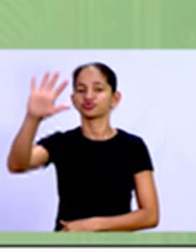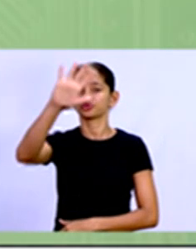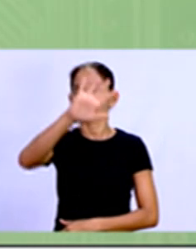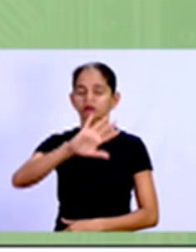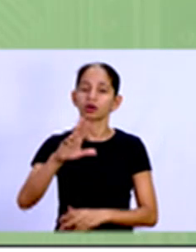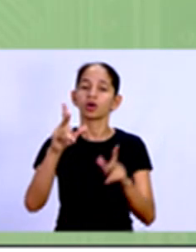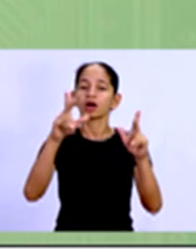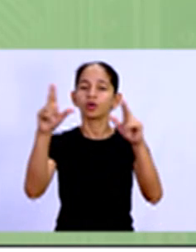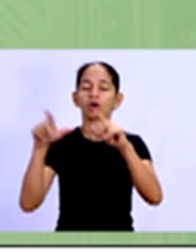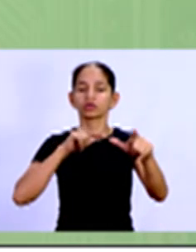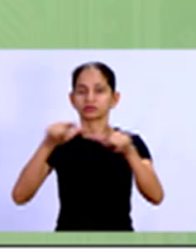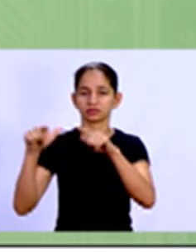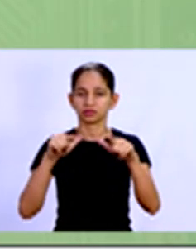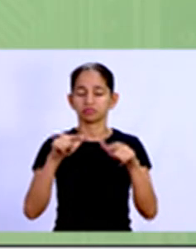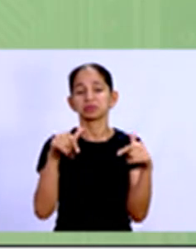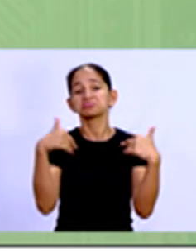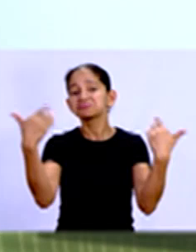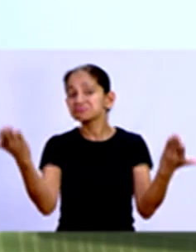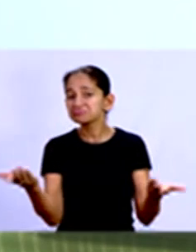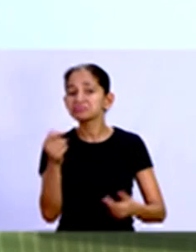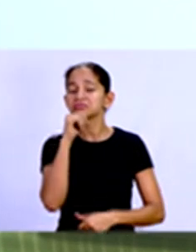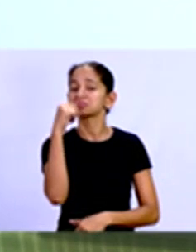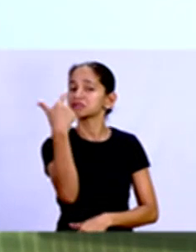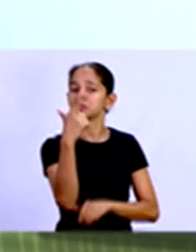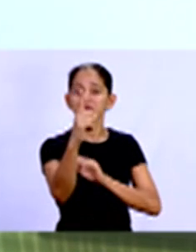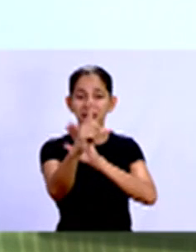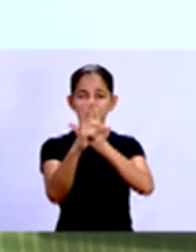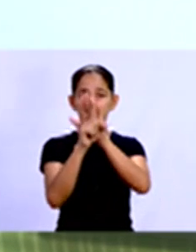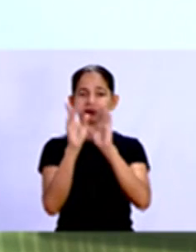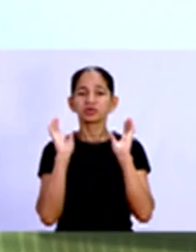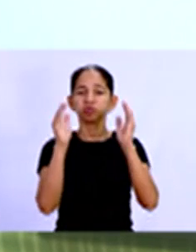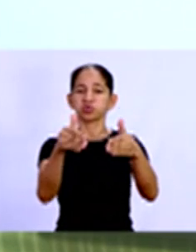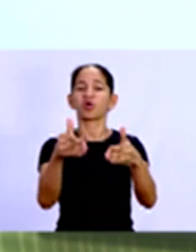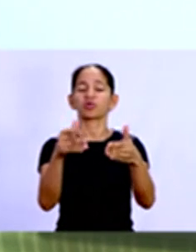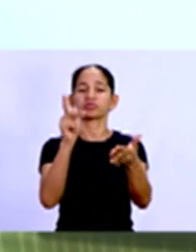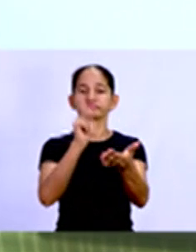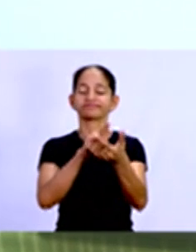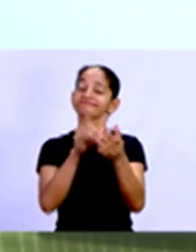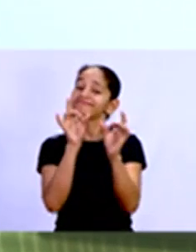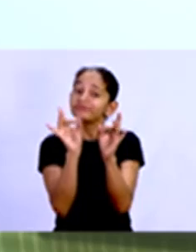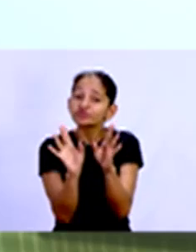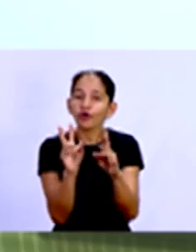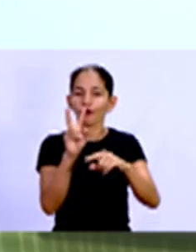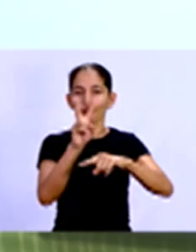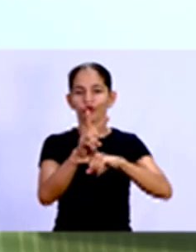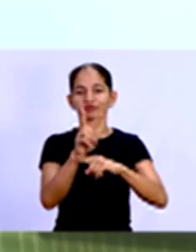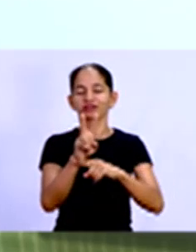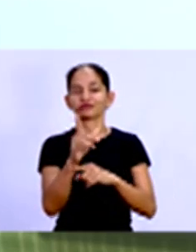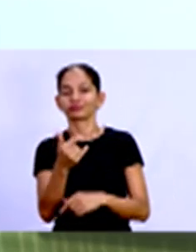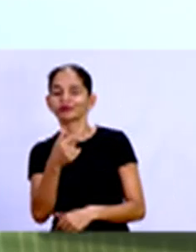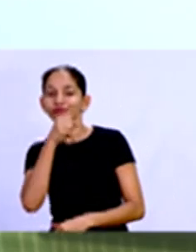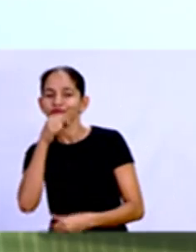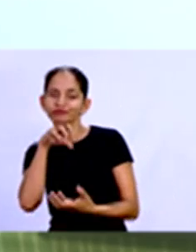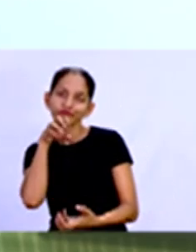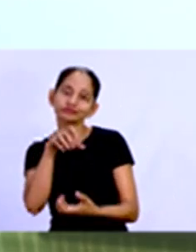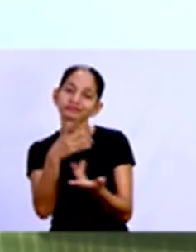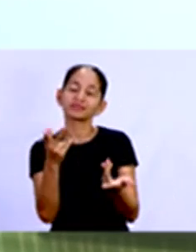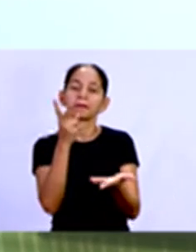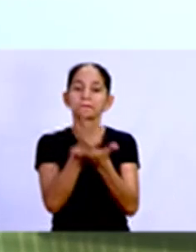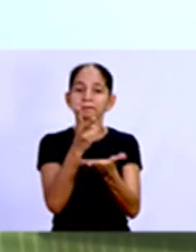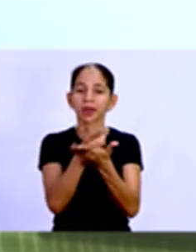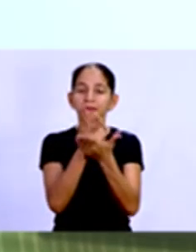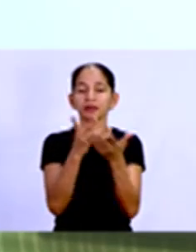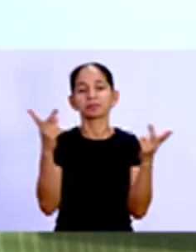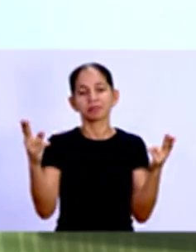aos demais trabalhadores. Como não existe uma lei específica para o cuidador de idoso, então ele permanece